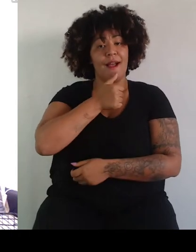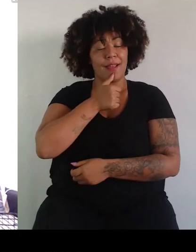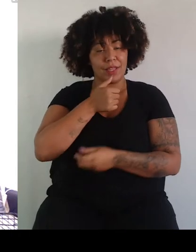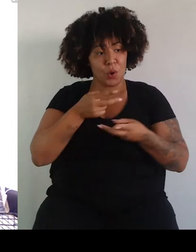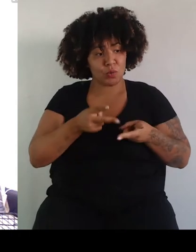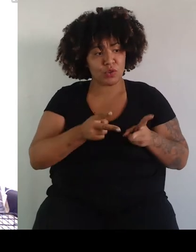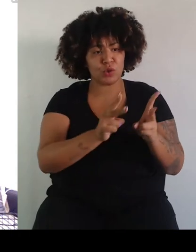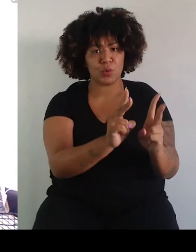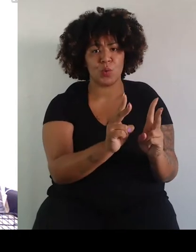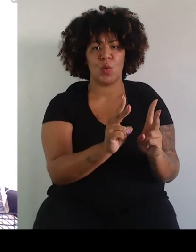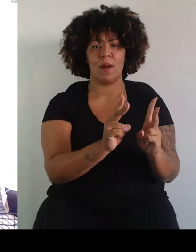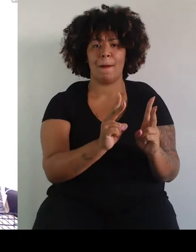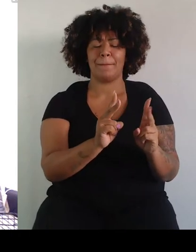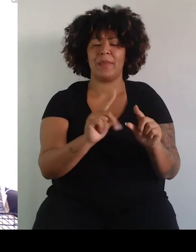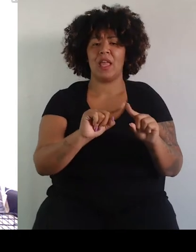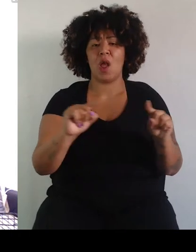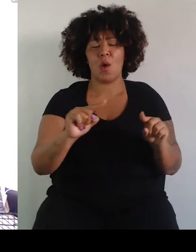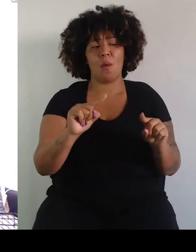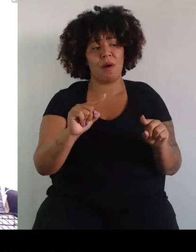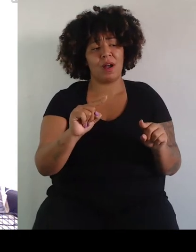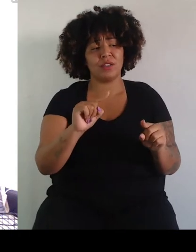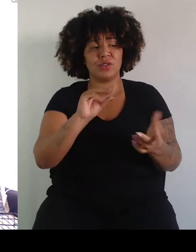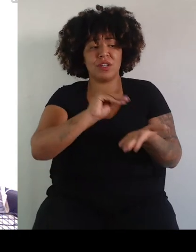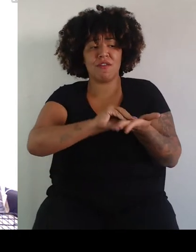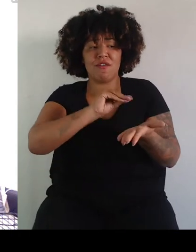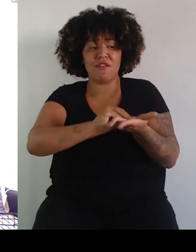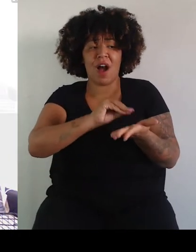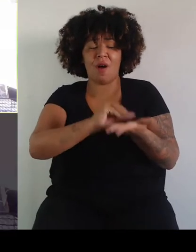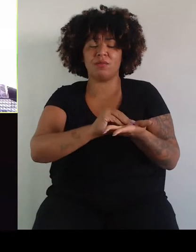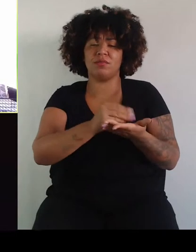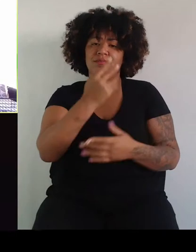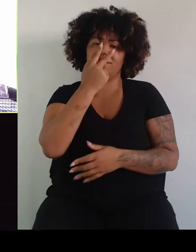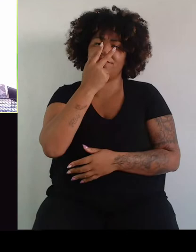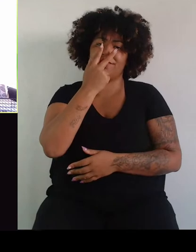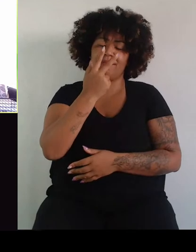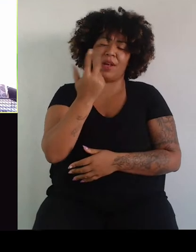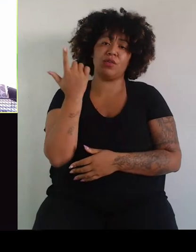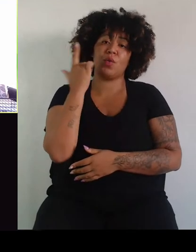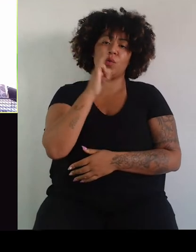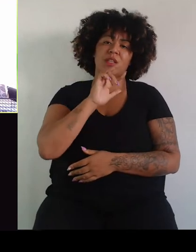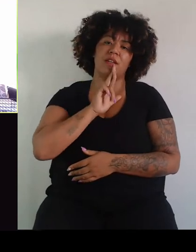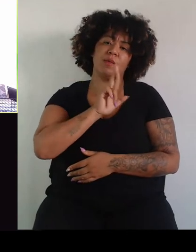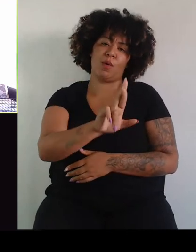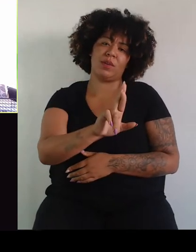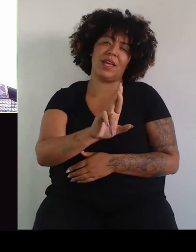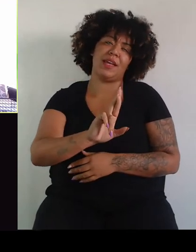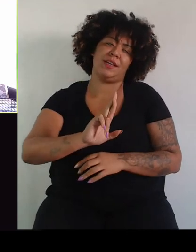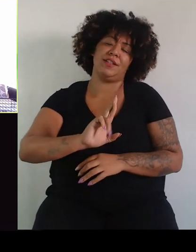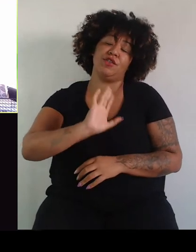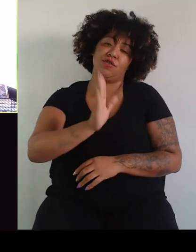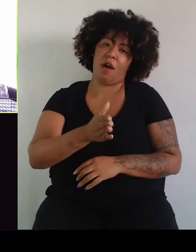Acho que ainda falta tempo para que possamos chegar a responder essa pergunta obrigada